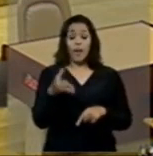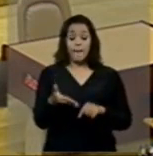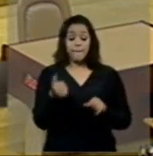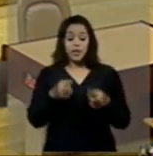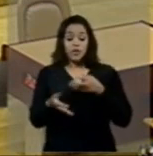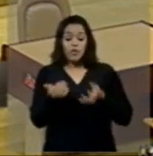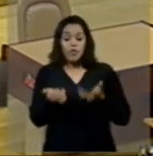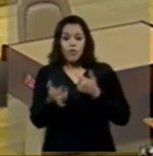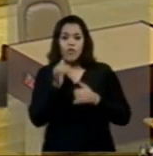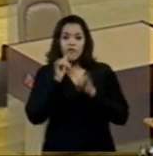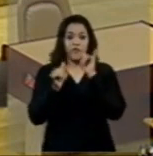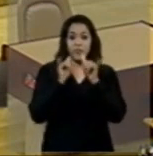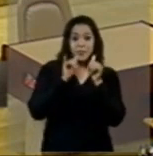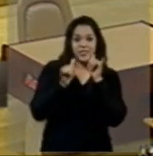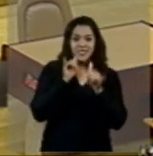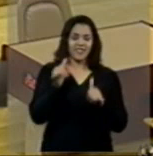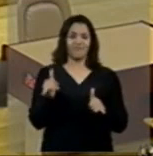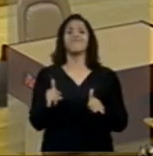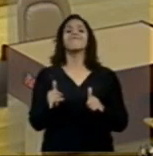esses dados, né?